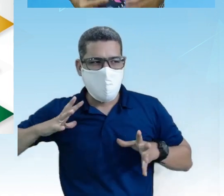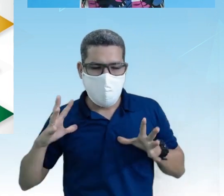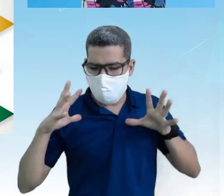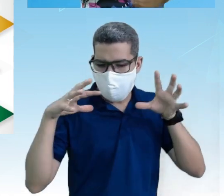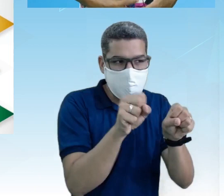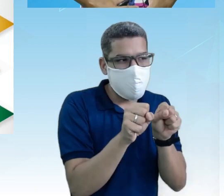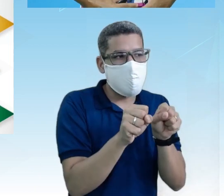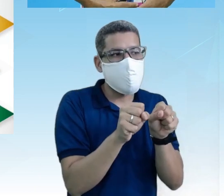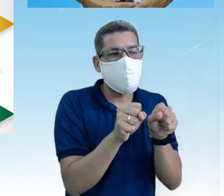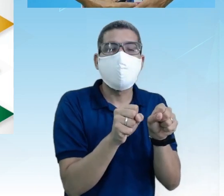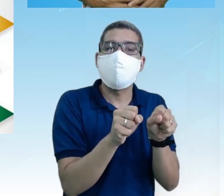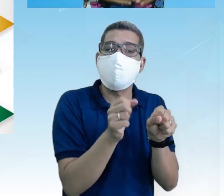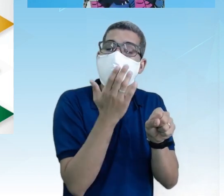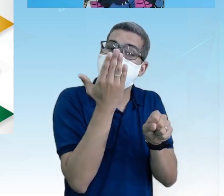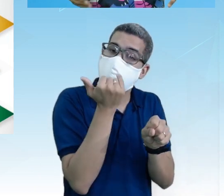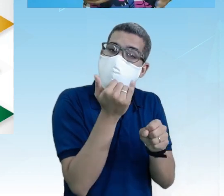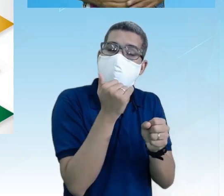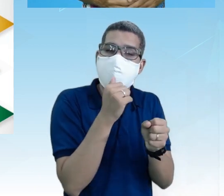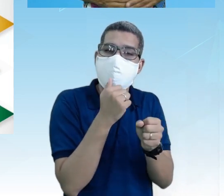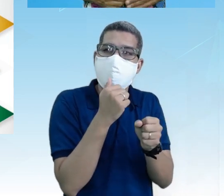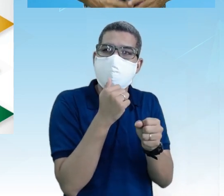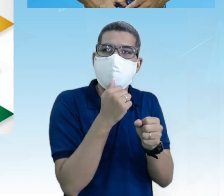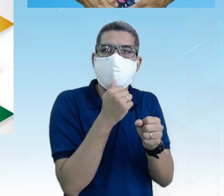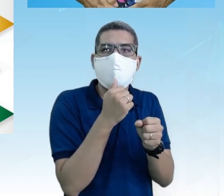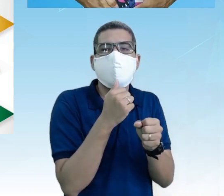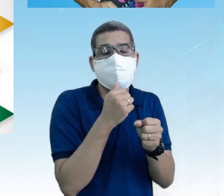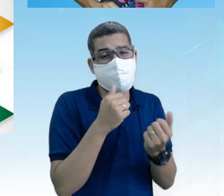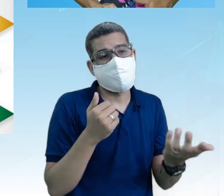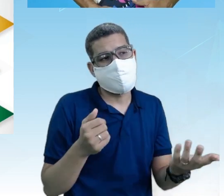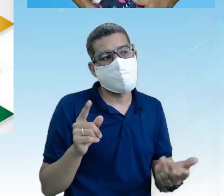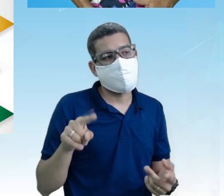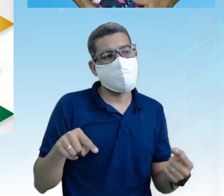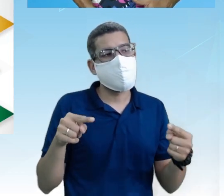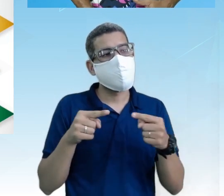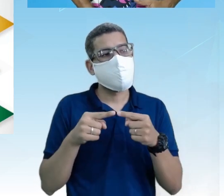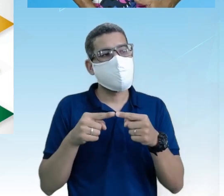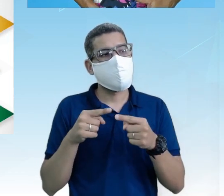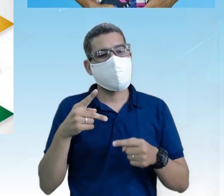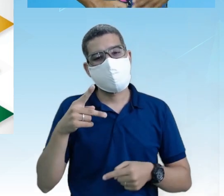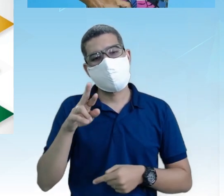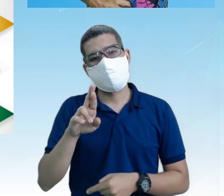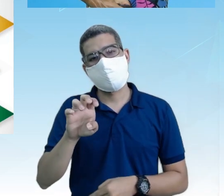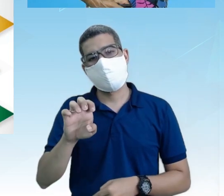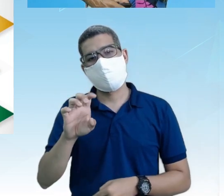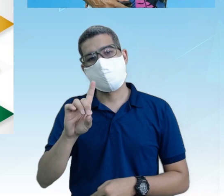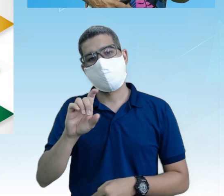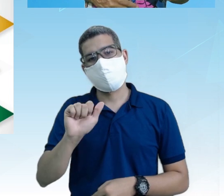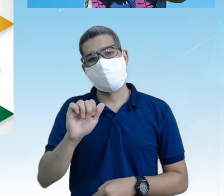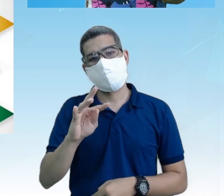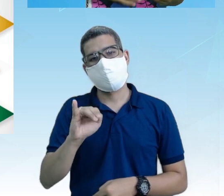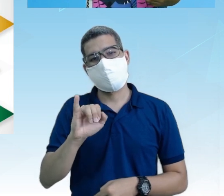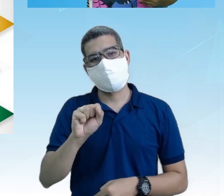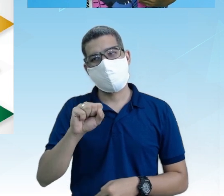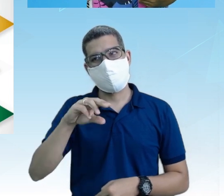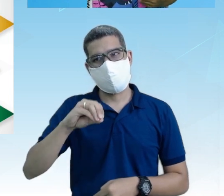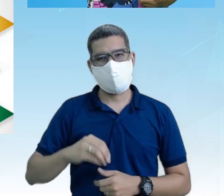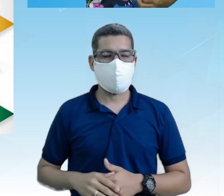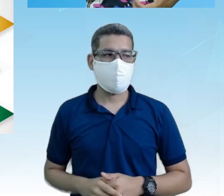espécie para se alimentar, iremos falar sobre o predatismo. E temos